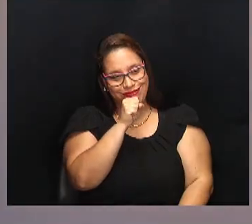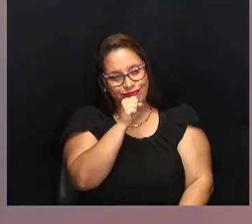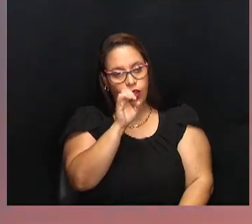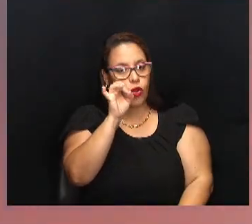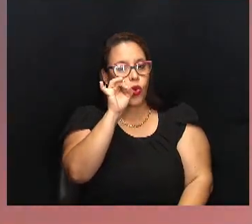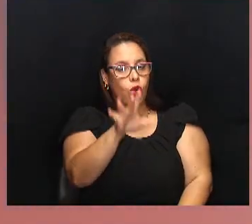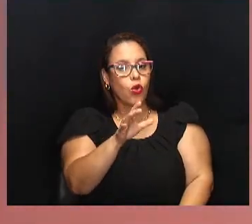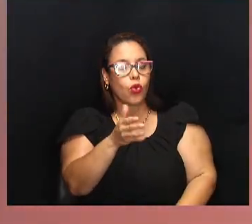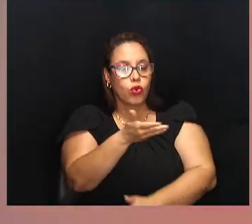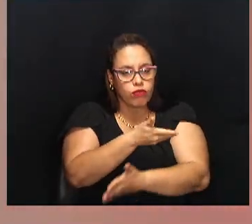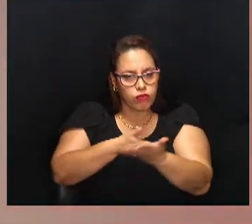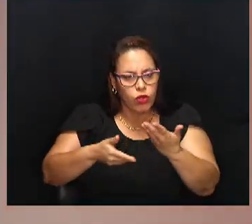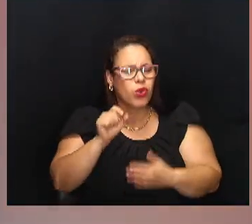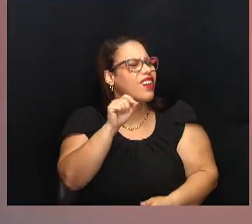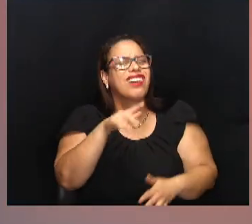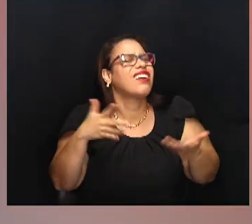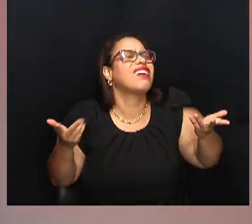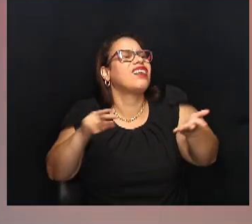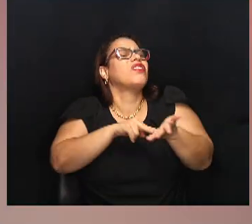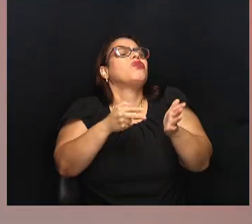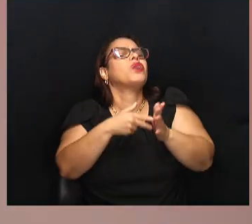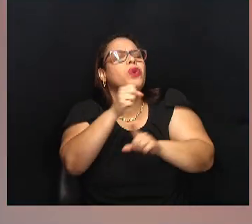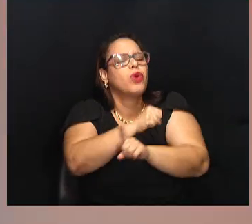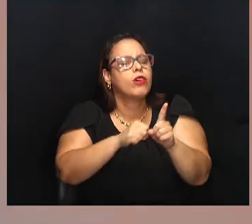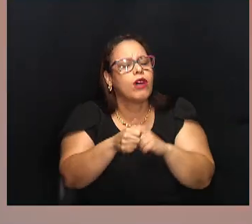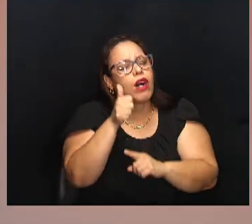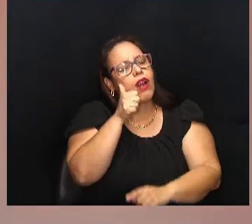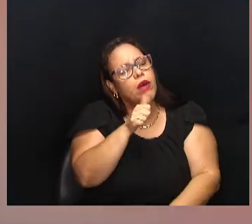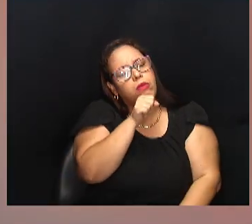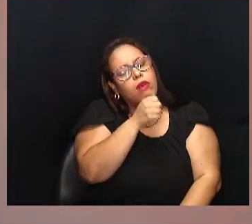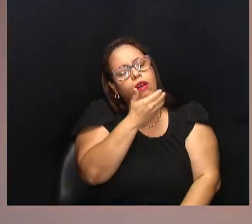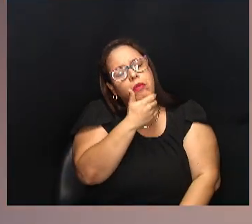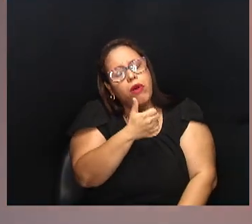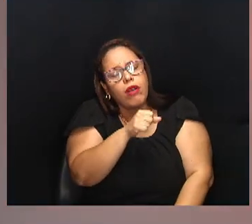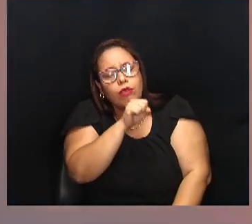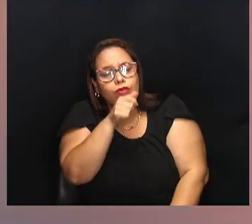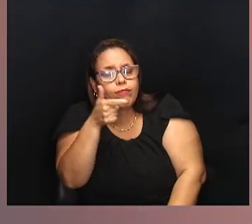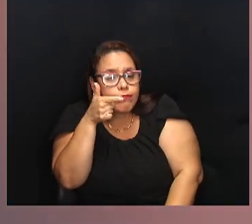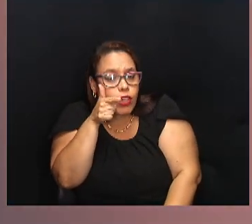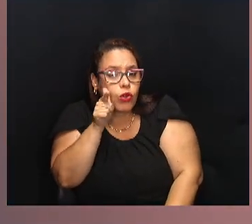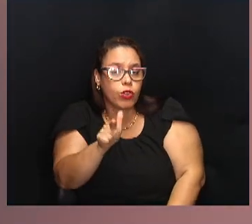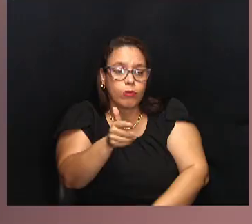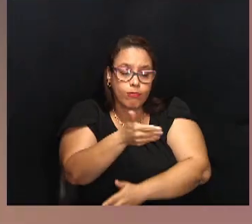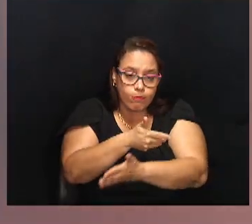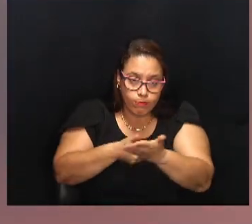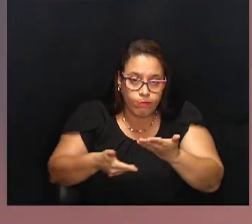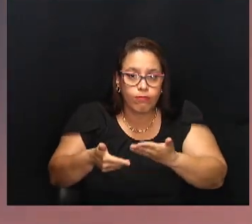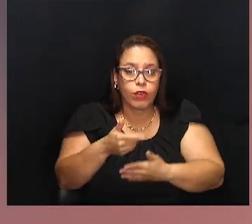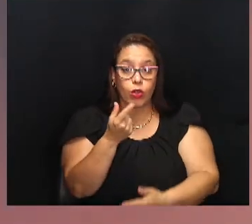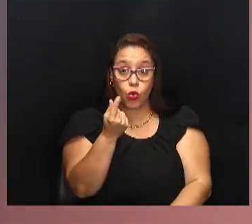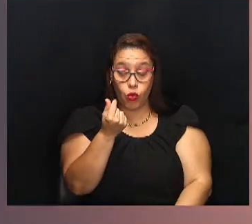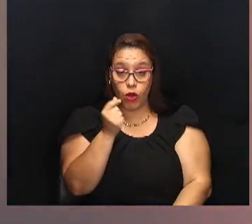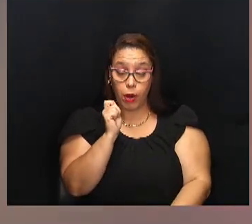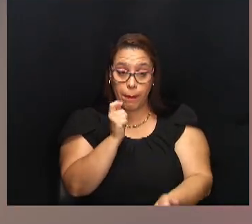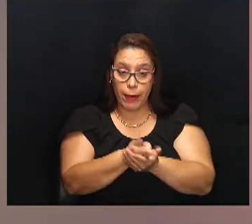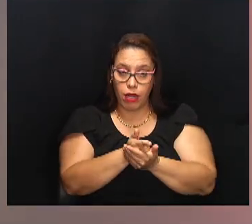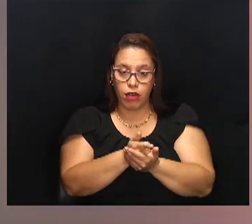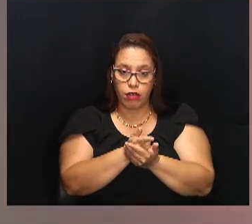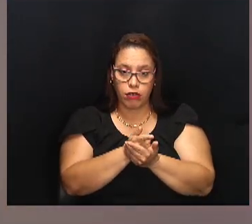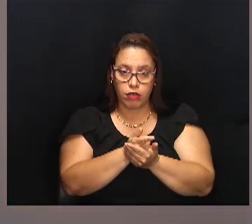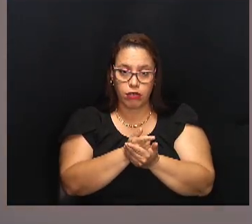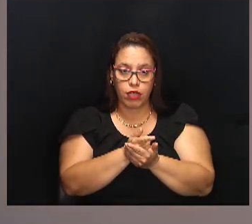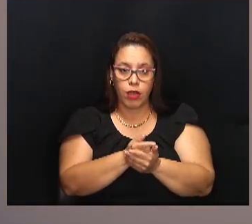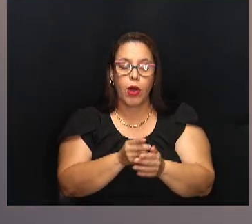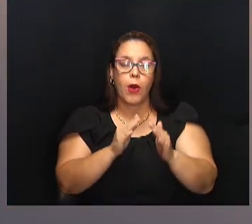só o social. O que é o social? É aquele pai, aquela mãe que não consegue, né, contribuir com o valor simbólico que temos para manter